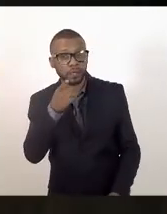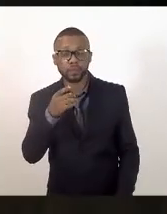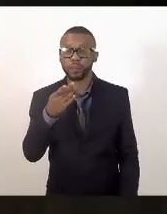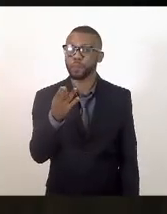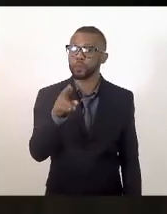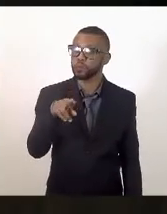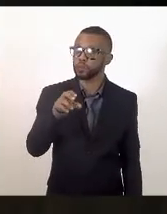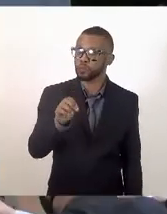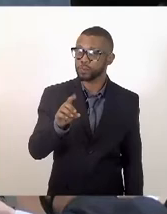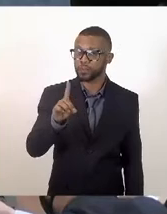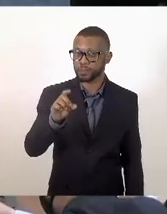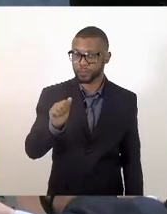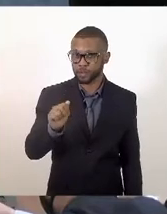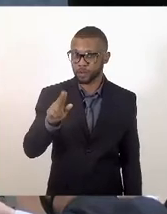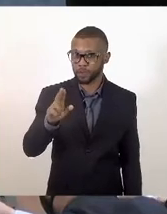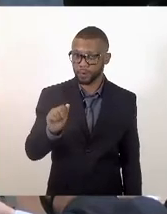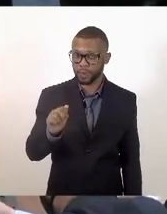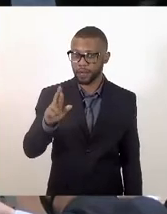Rocha.